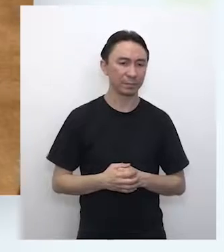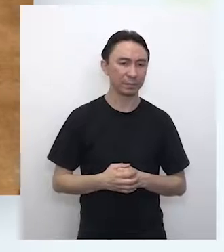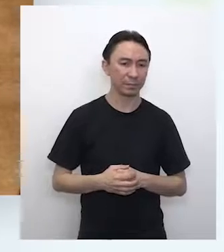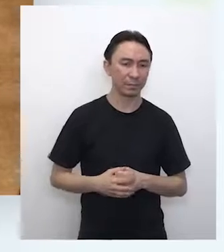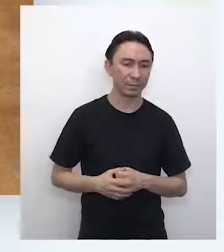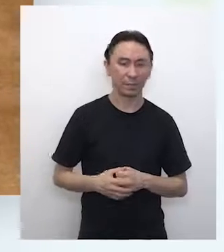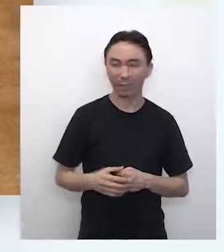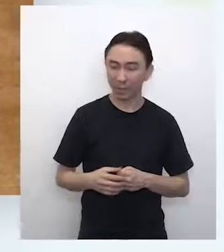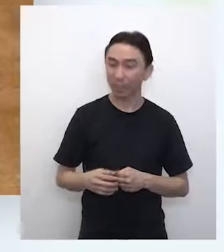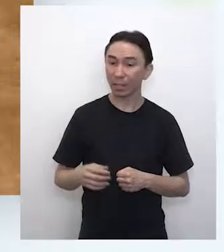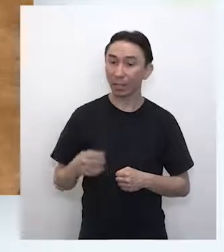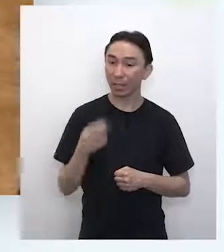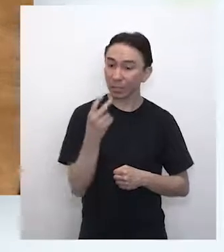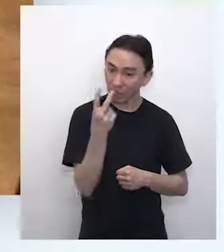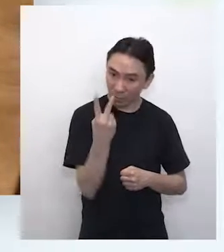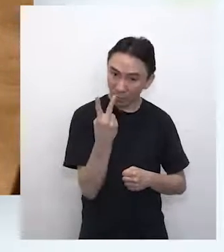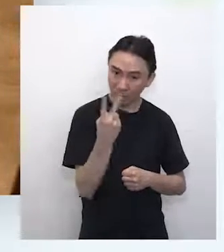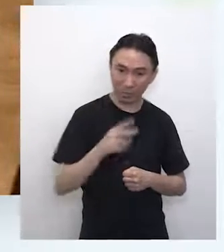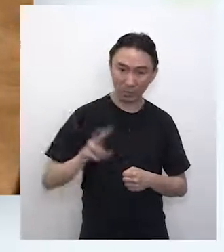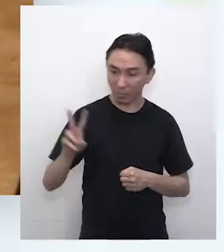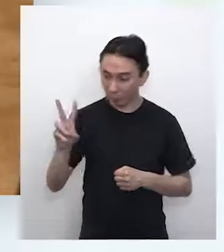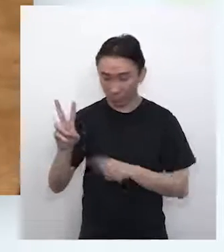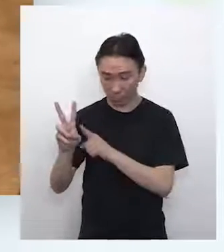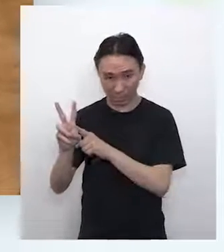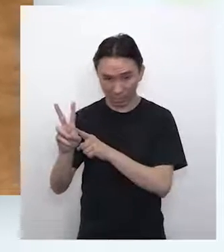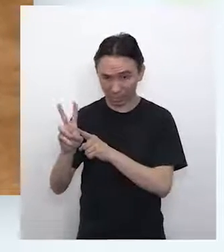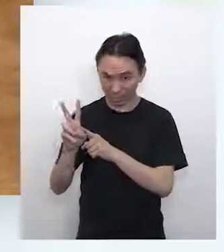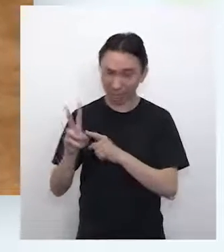2 volts seria o mínimo para acender um LED.